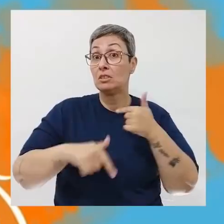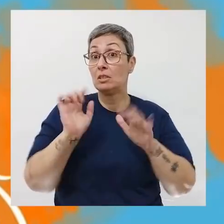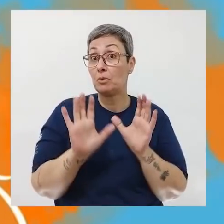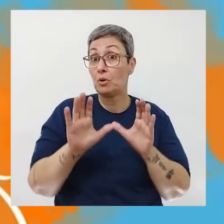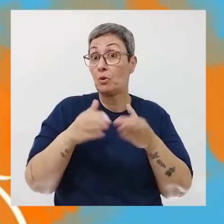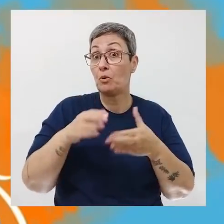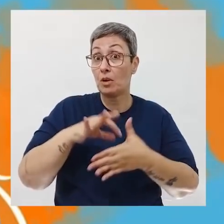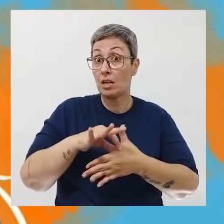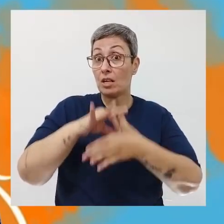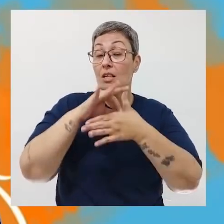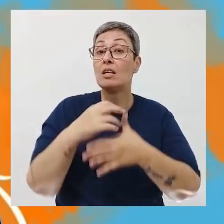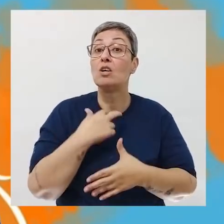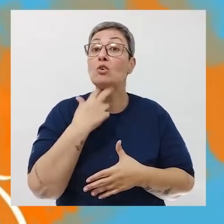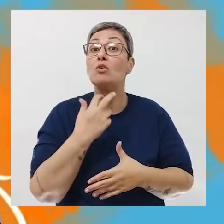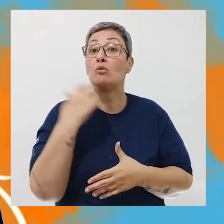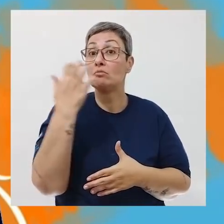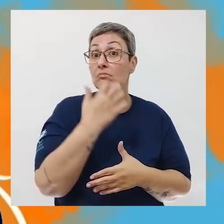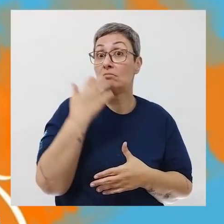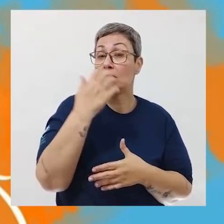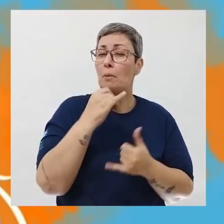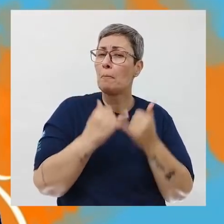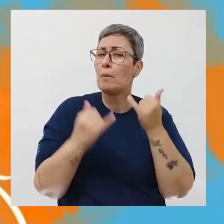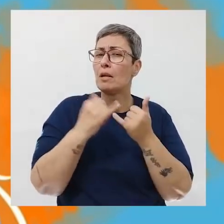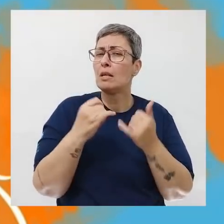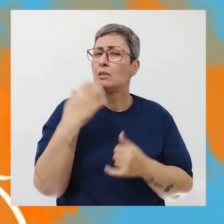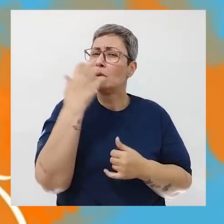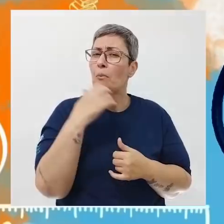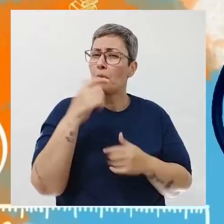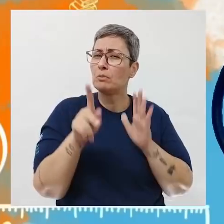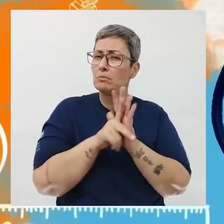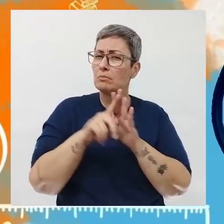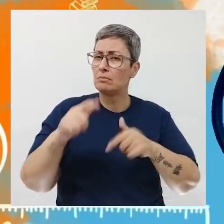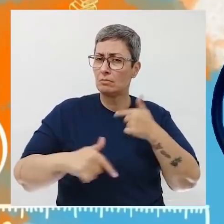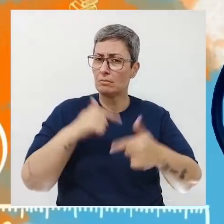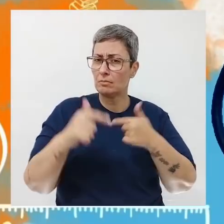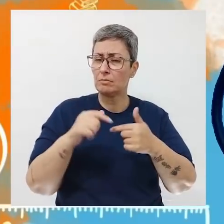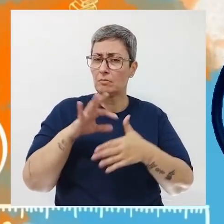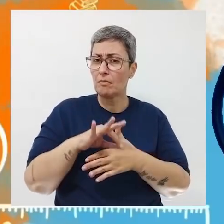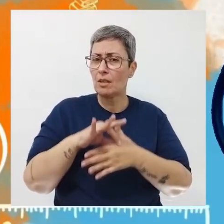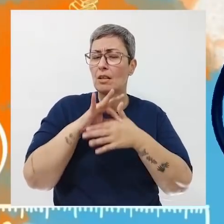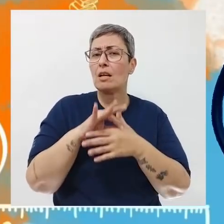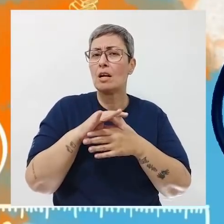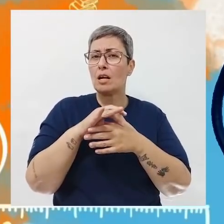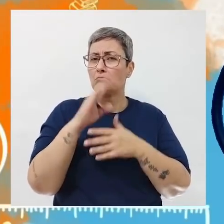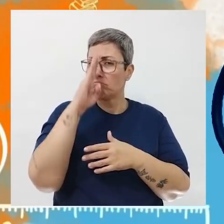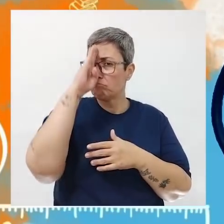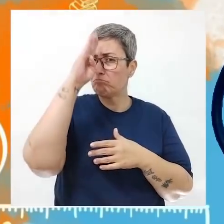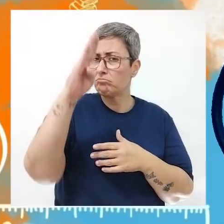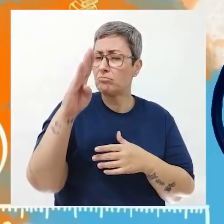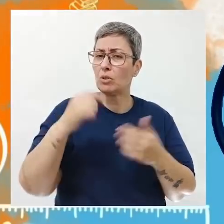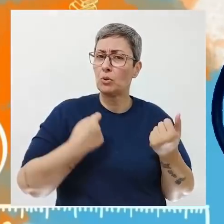comunitário liderado por uma voz cantante, parecido com uma canção de trabalho. Os principais instrumentos utilizados